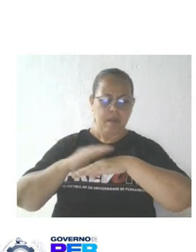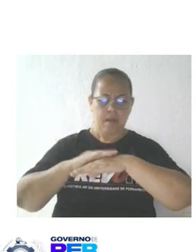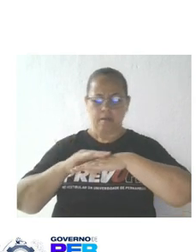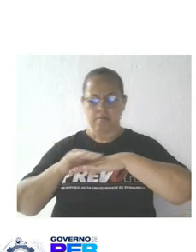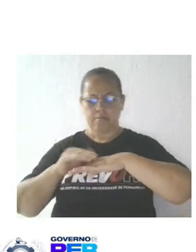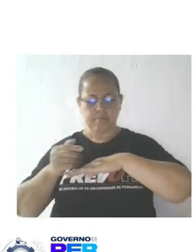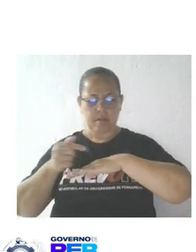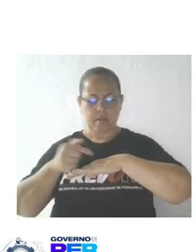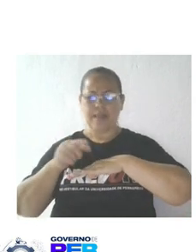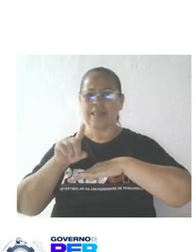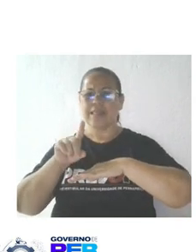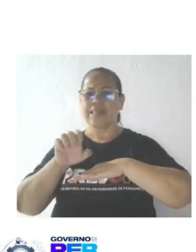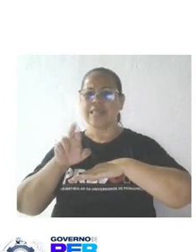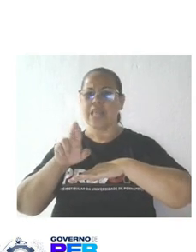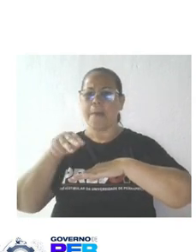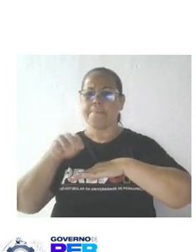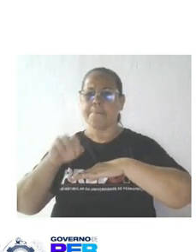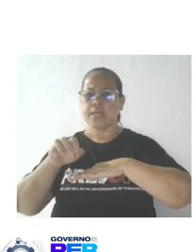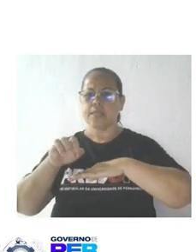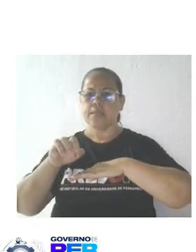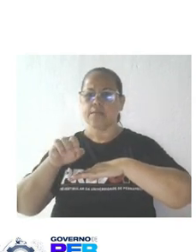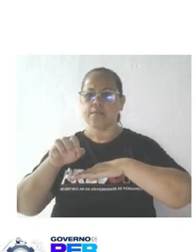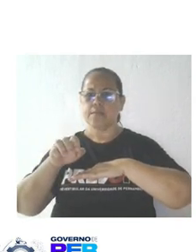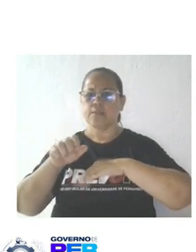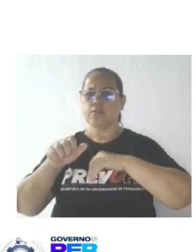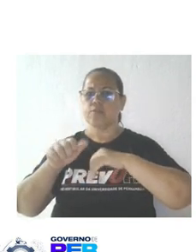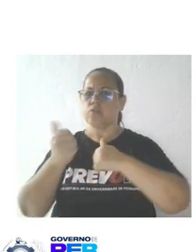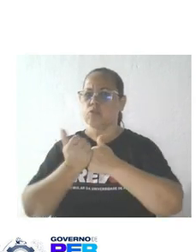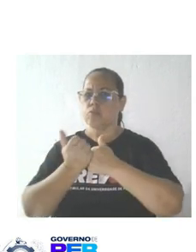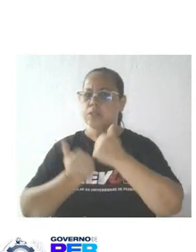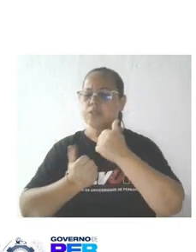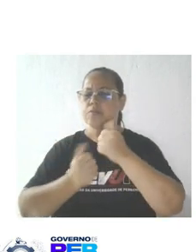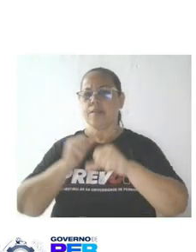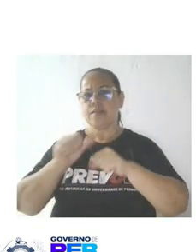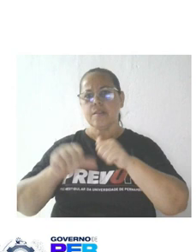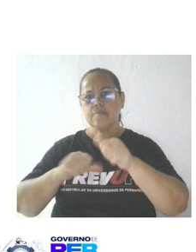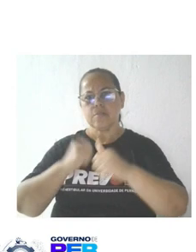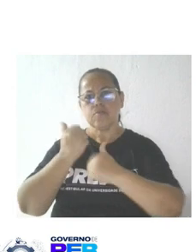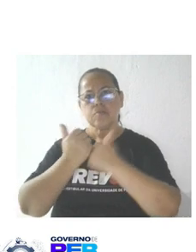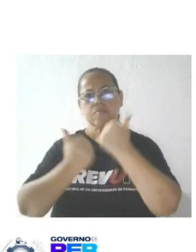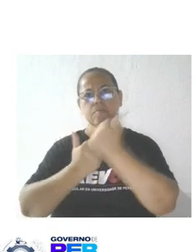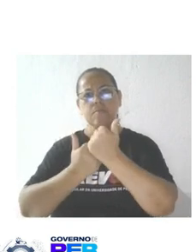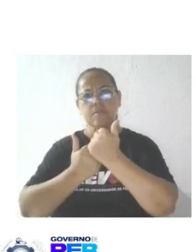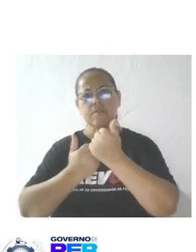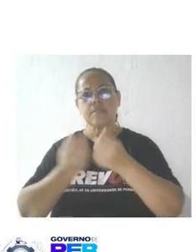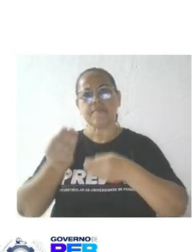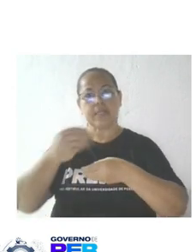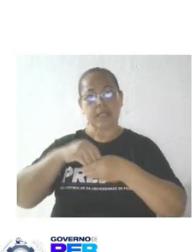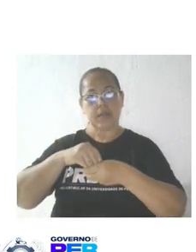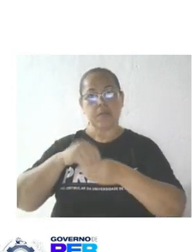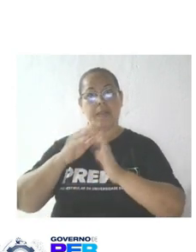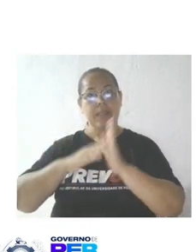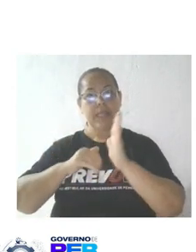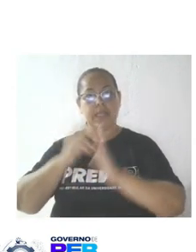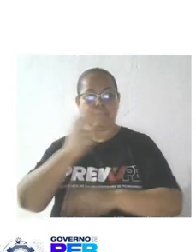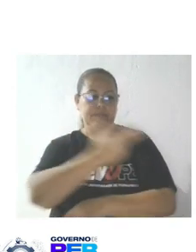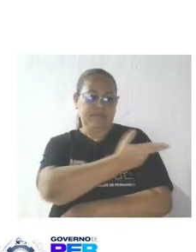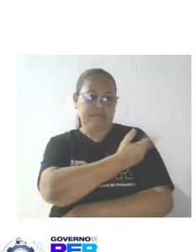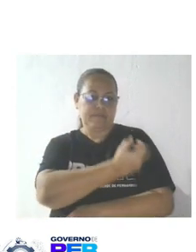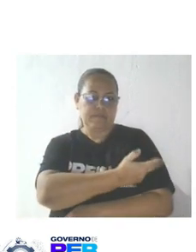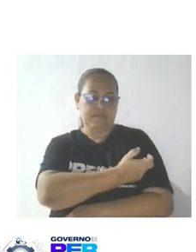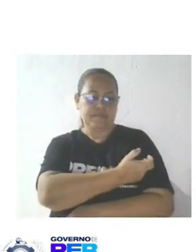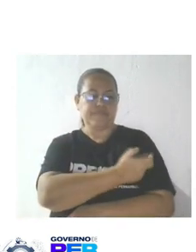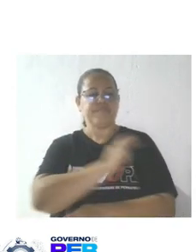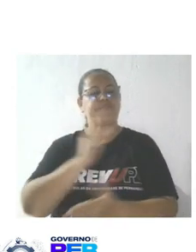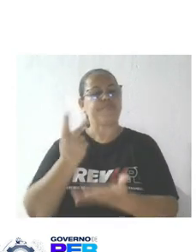pele chamada derme, sendo substituída gradativamente, carregando um pouco de tinta da tatuagem. Pessoal, outro